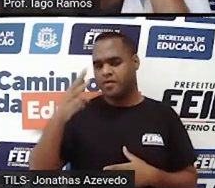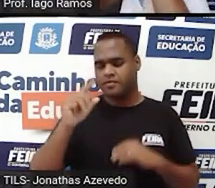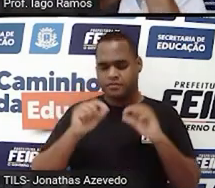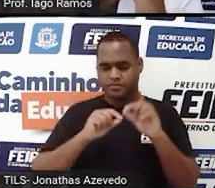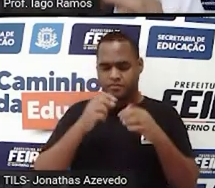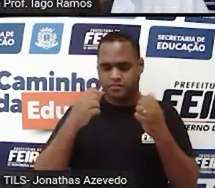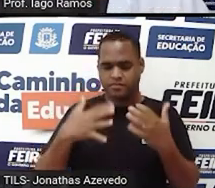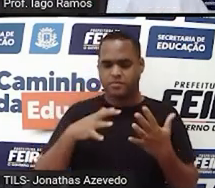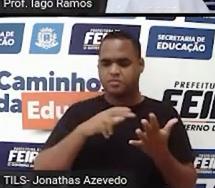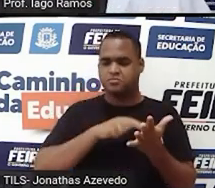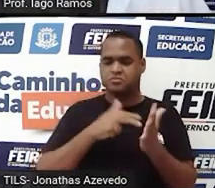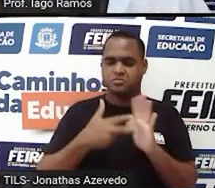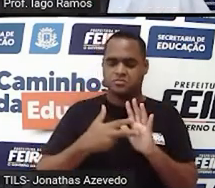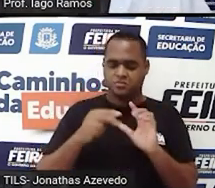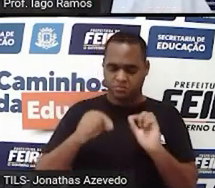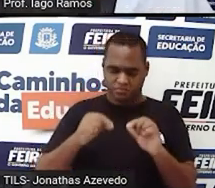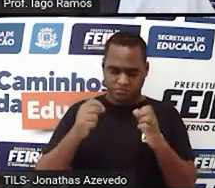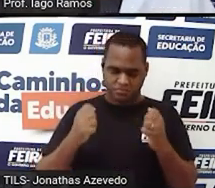significa